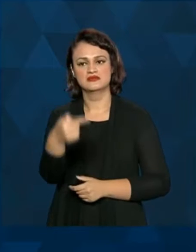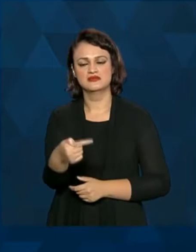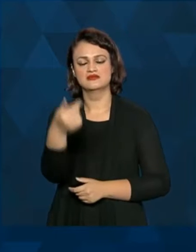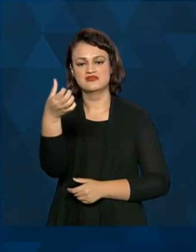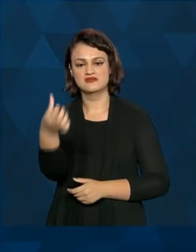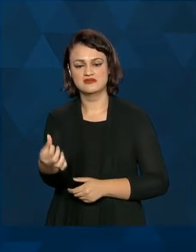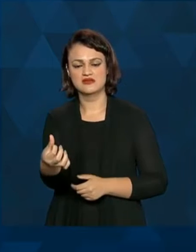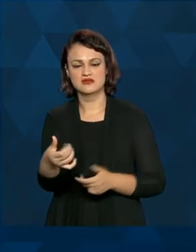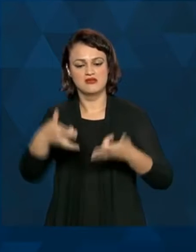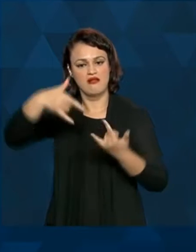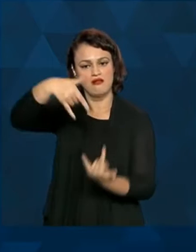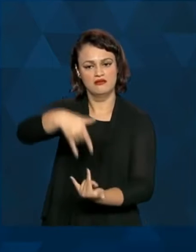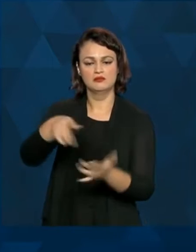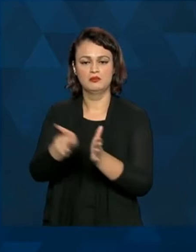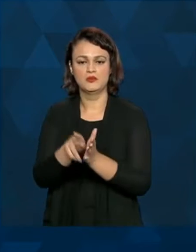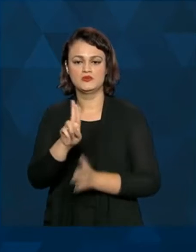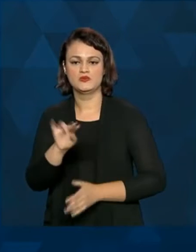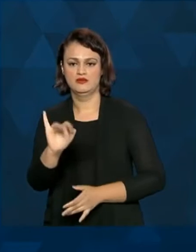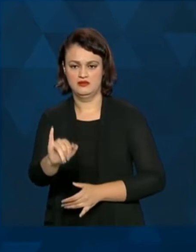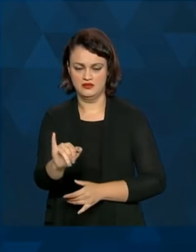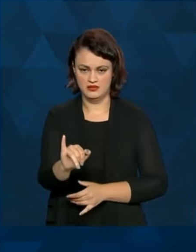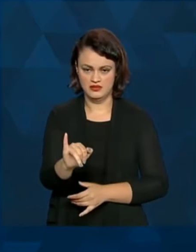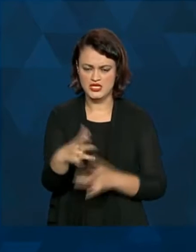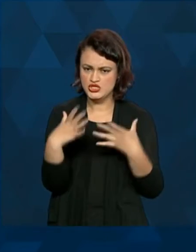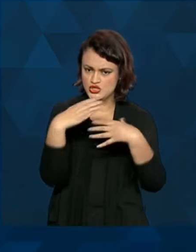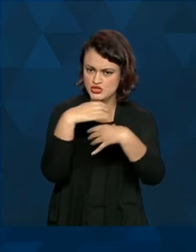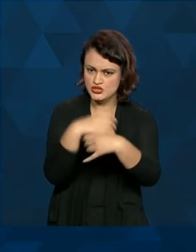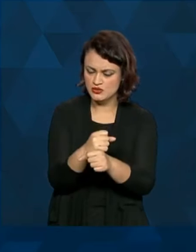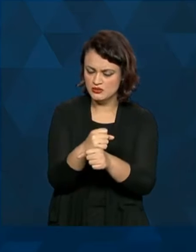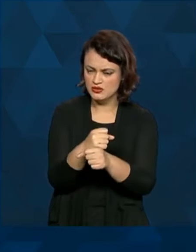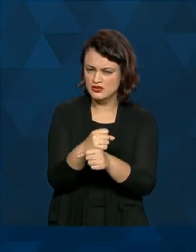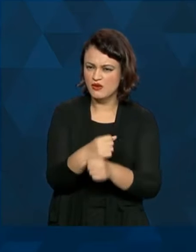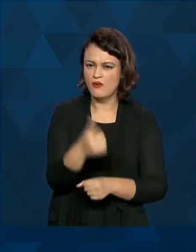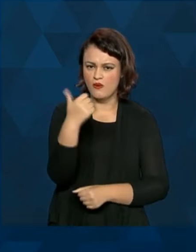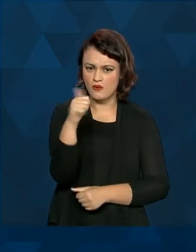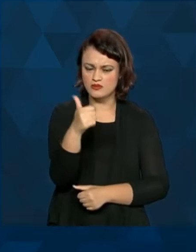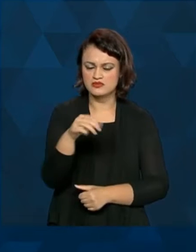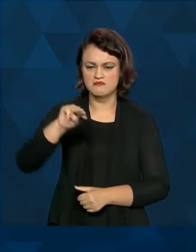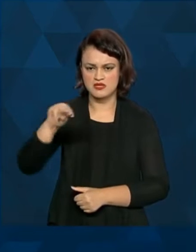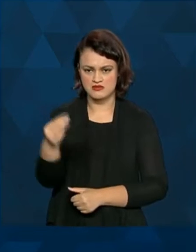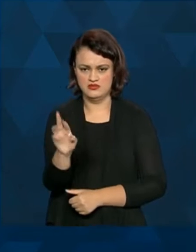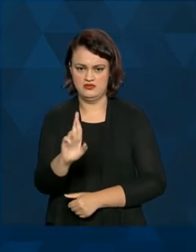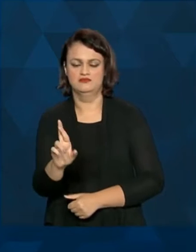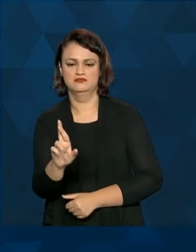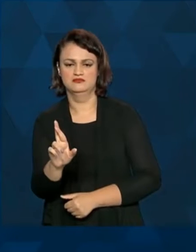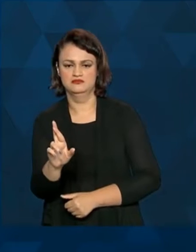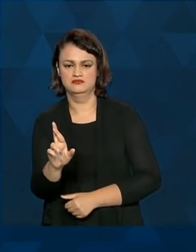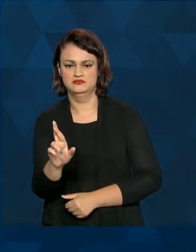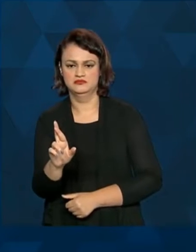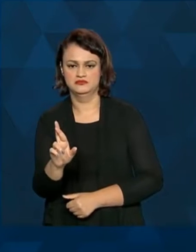76 leitos de UTI, que totalizaram um repasse de 11 milhões de reais,